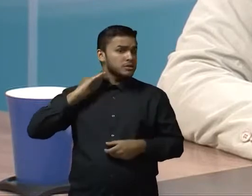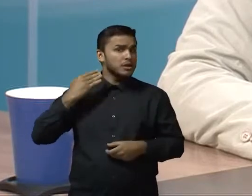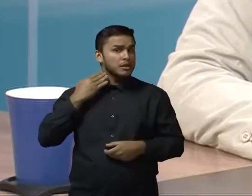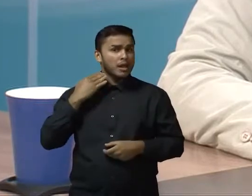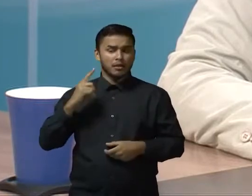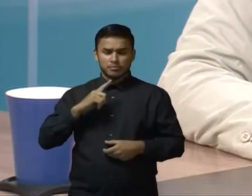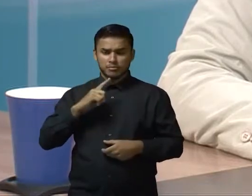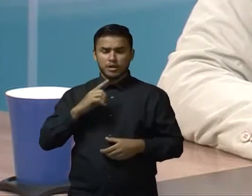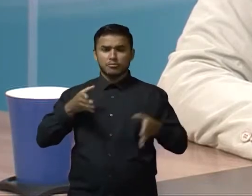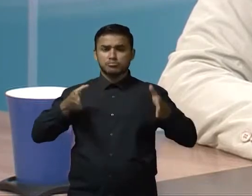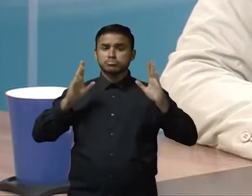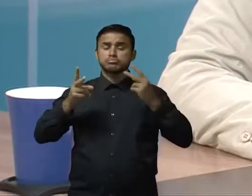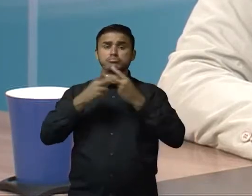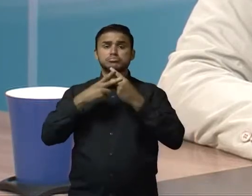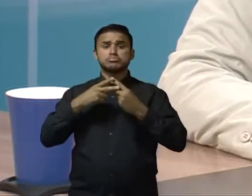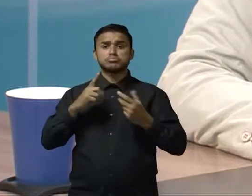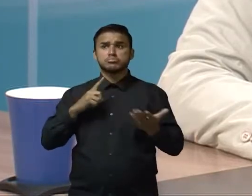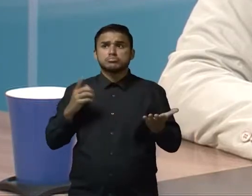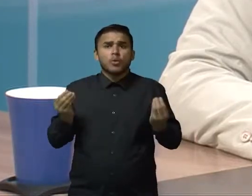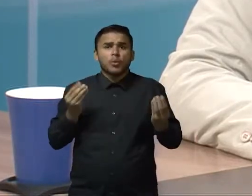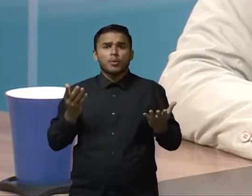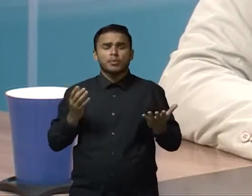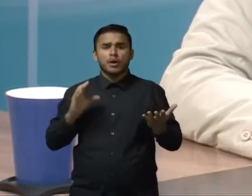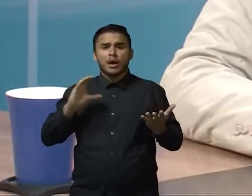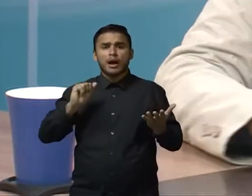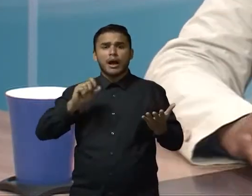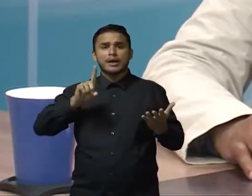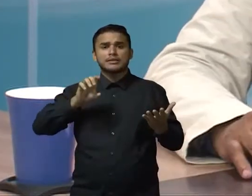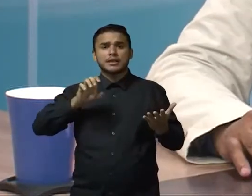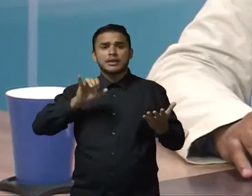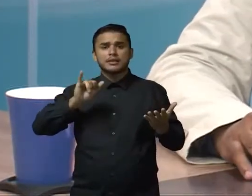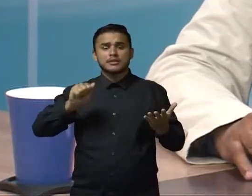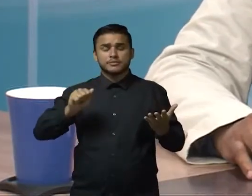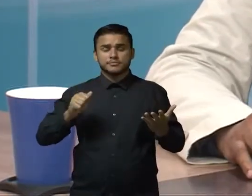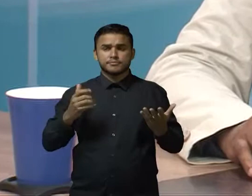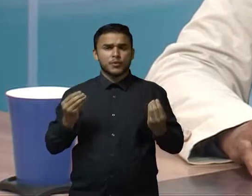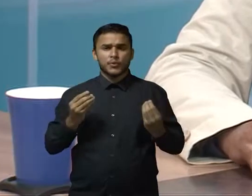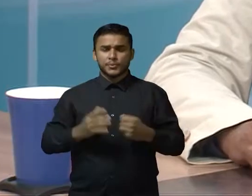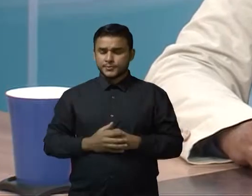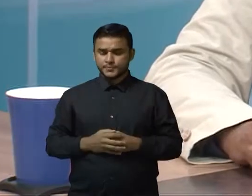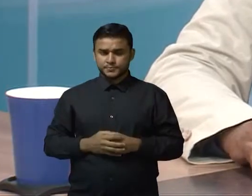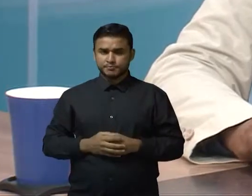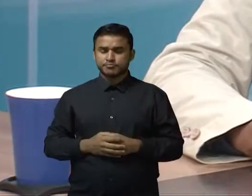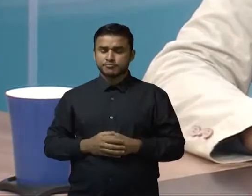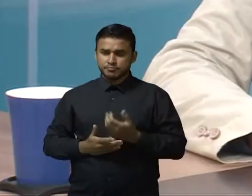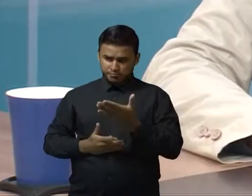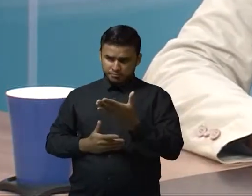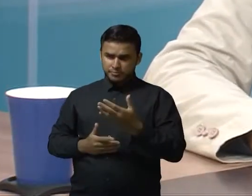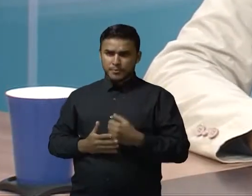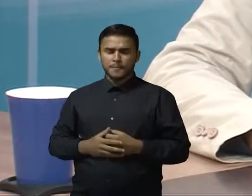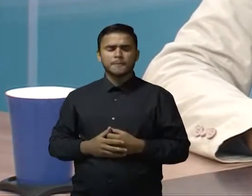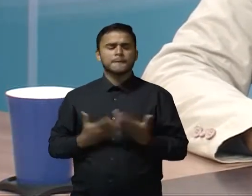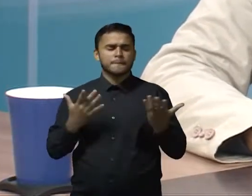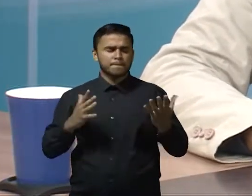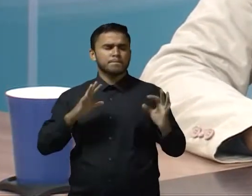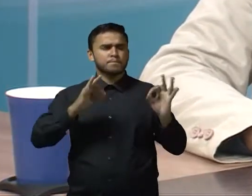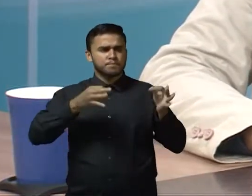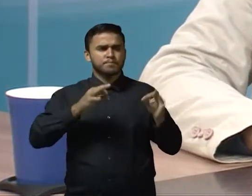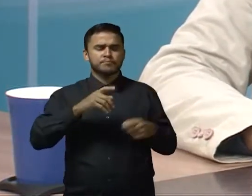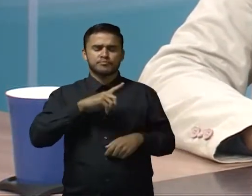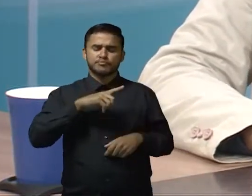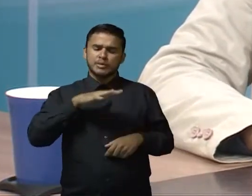alberga metade dessa população custodiada, é isso mesmo? Nós temos um sistema prisional muito ramificado, né,